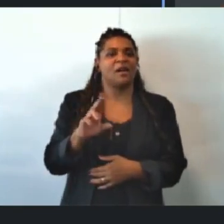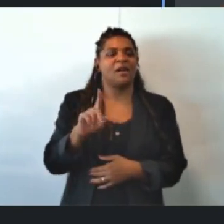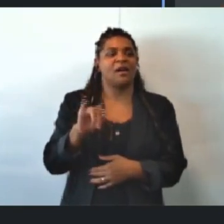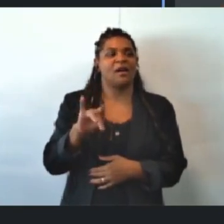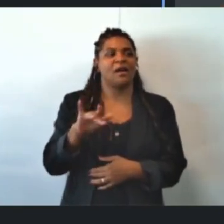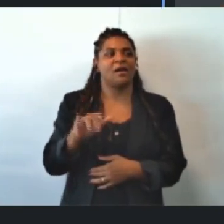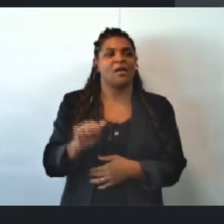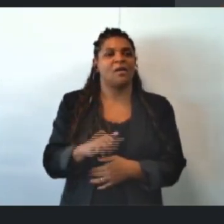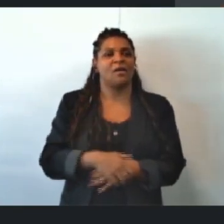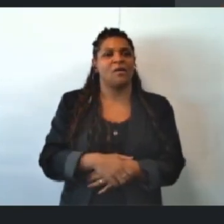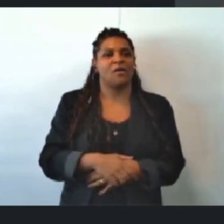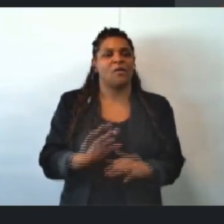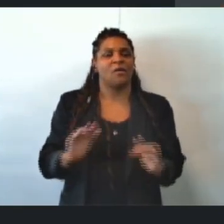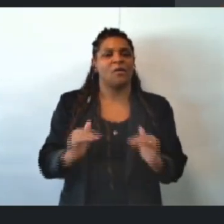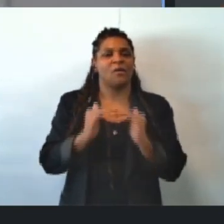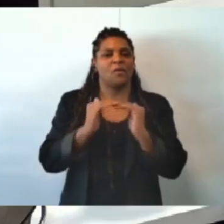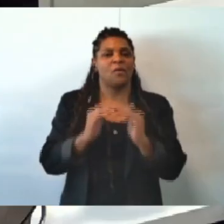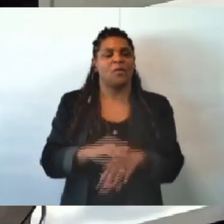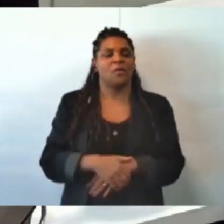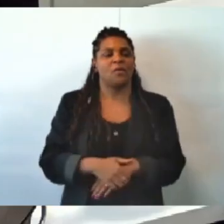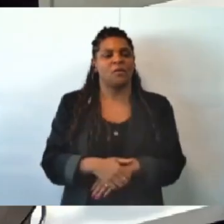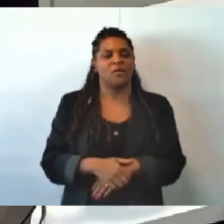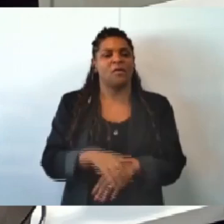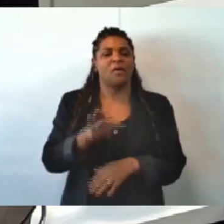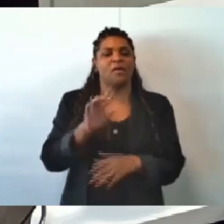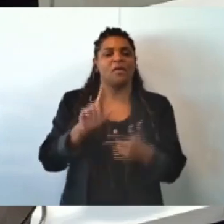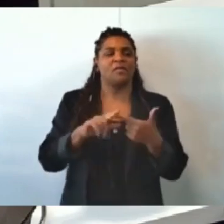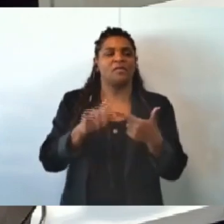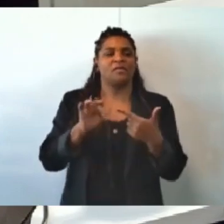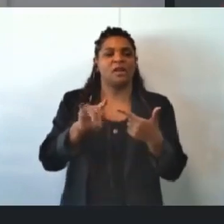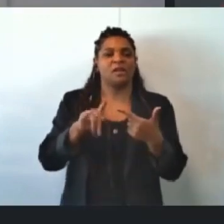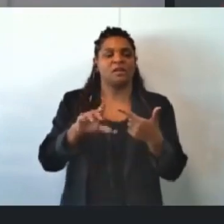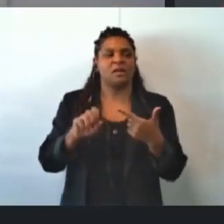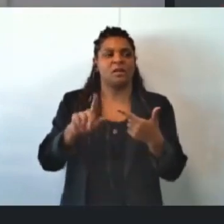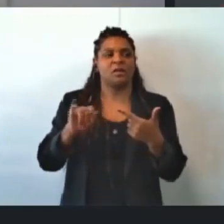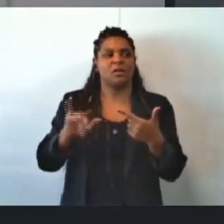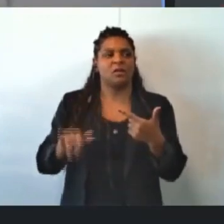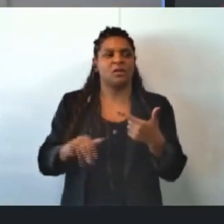De acordo. Fernando Luiz. Com requerimento.